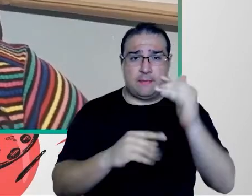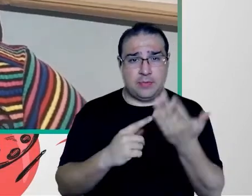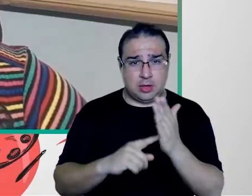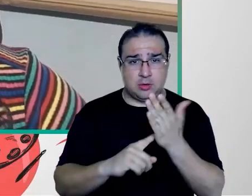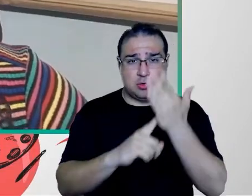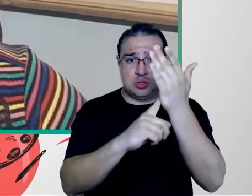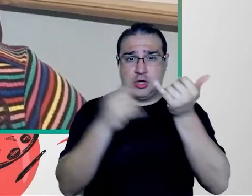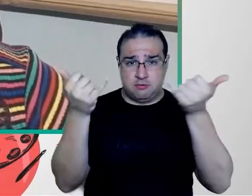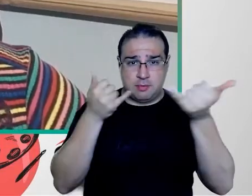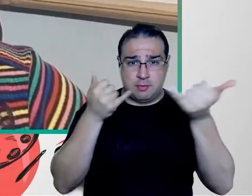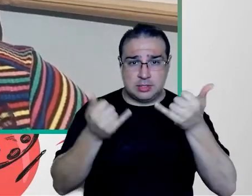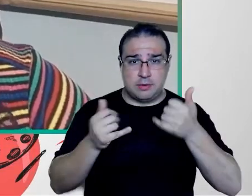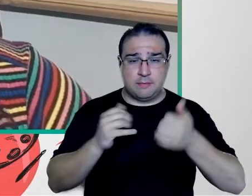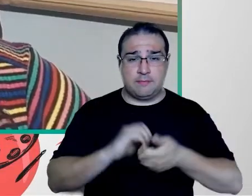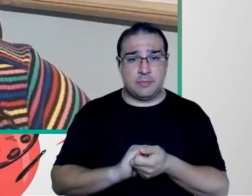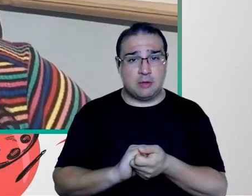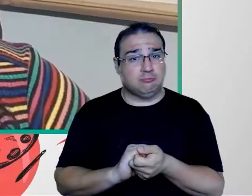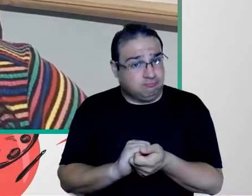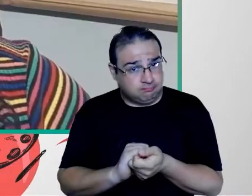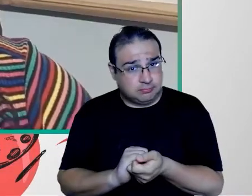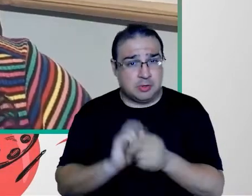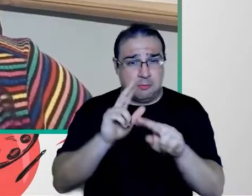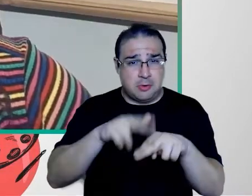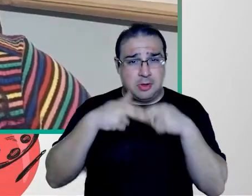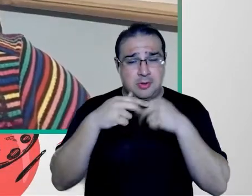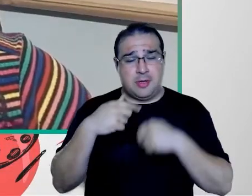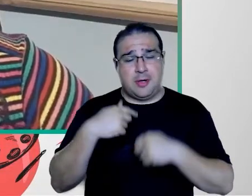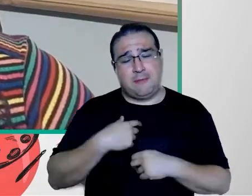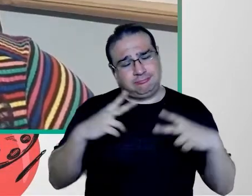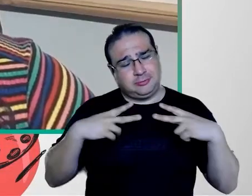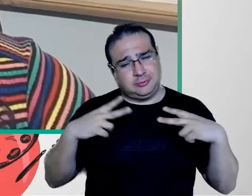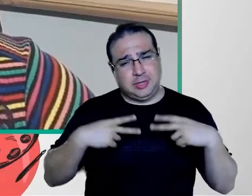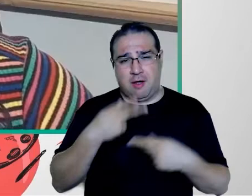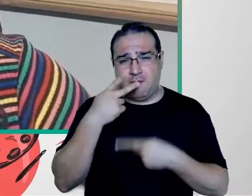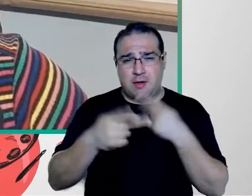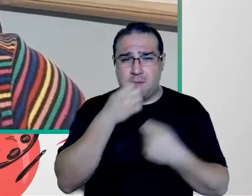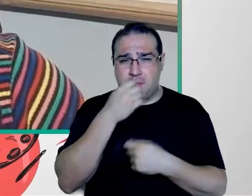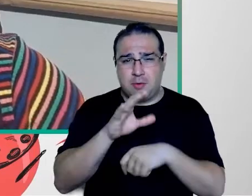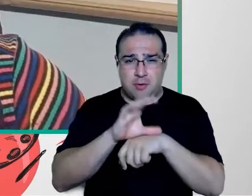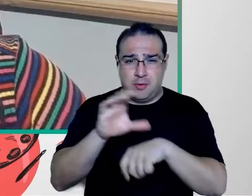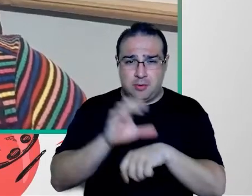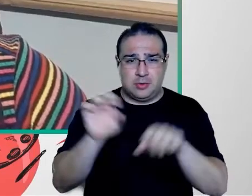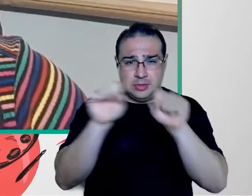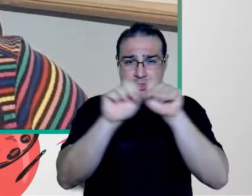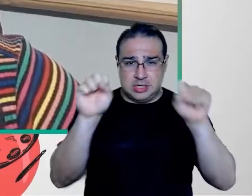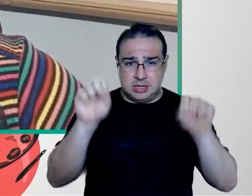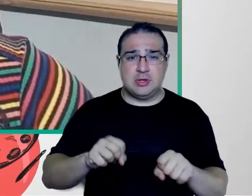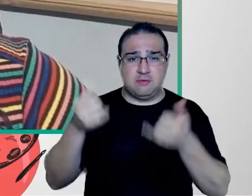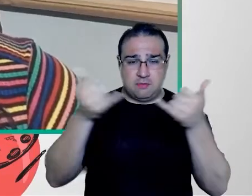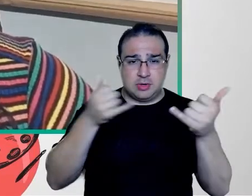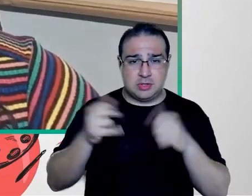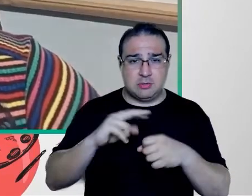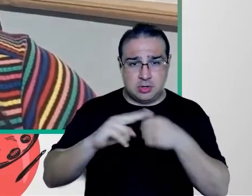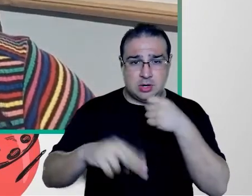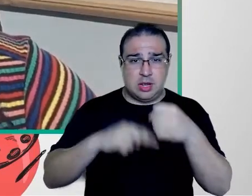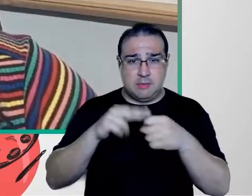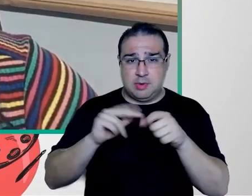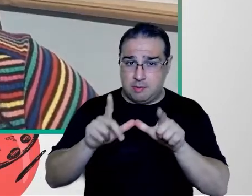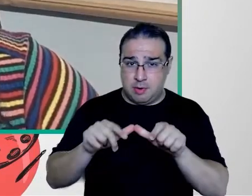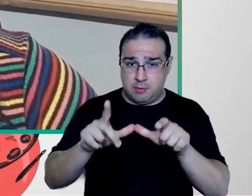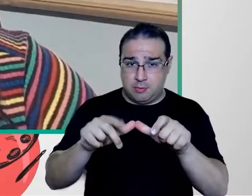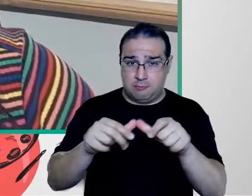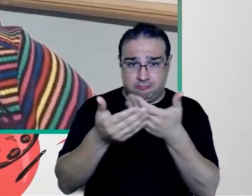da tecnologia da informação. Por isso, eu particularmente recomendo muito o curso de Sistemas de Informação da Unesp de